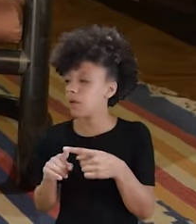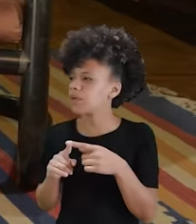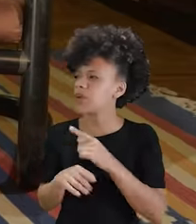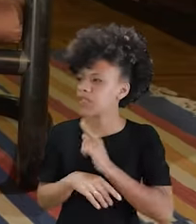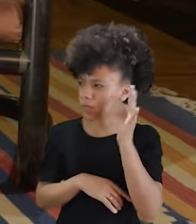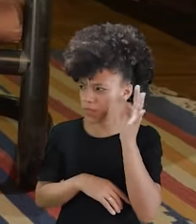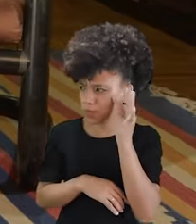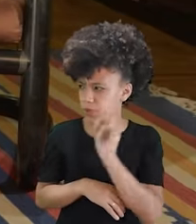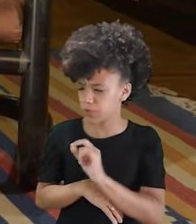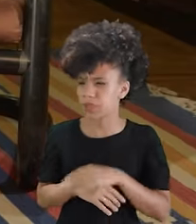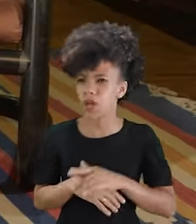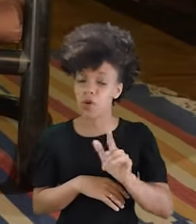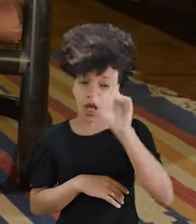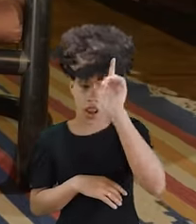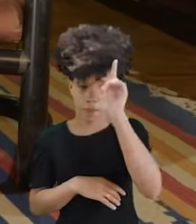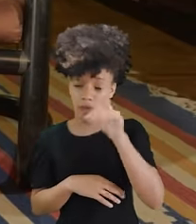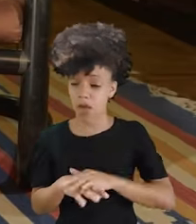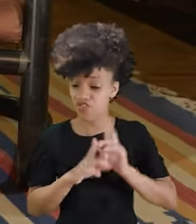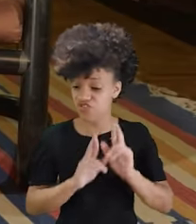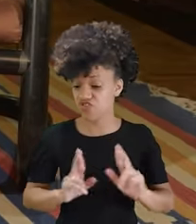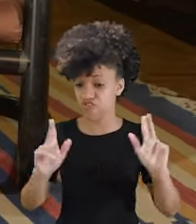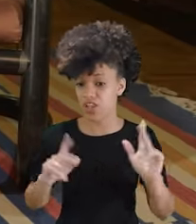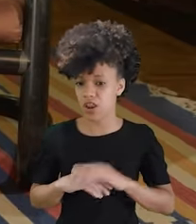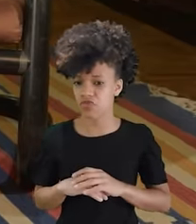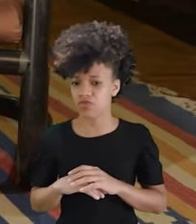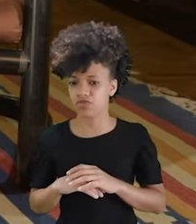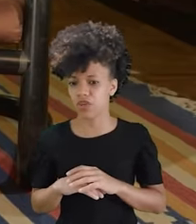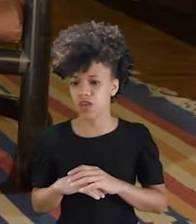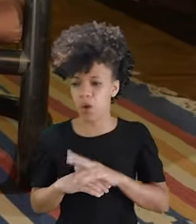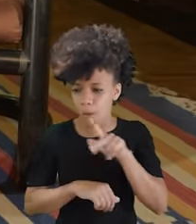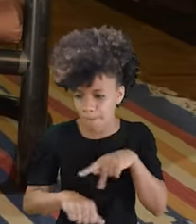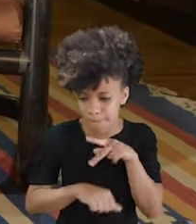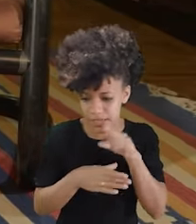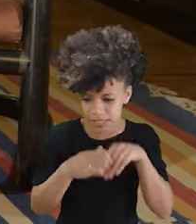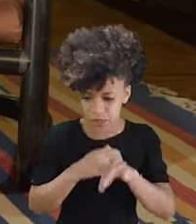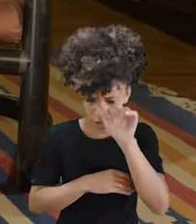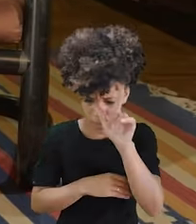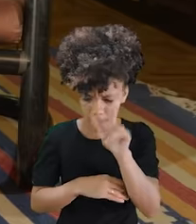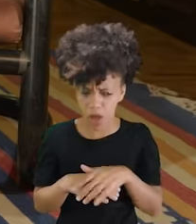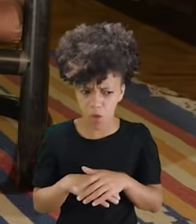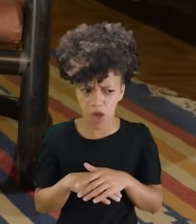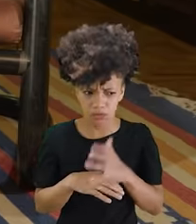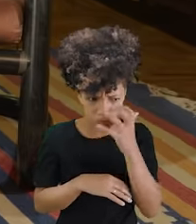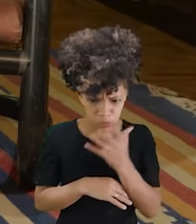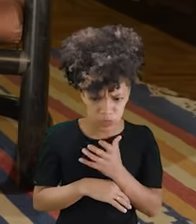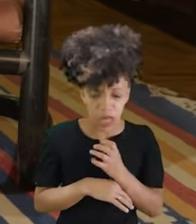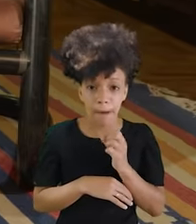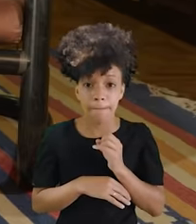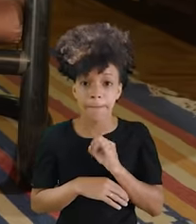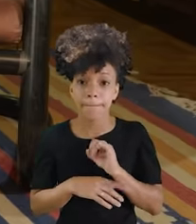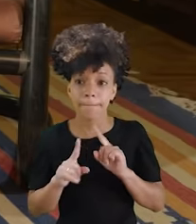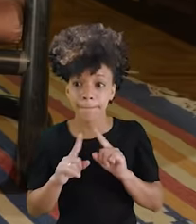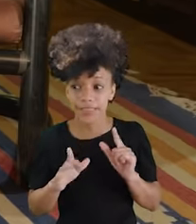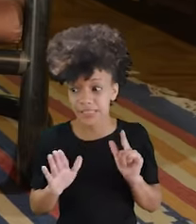Até porque eu acho que eu tenho uma teoria que o alemão na Alemanha diferente do Alemão fora da Alemanha Sem dúvida O alemão fora da Alemanha É parece que ele